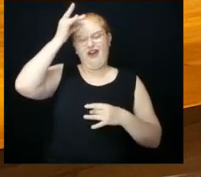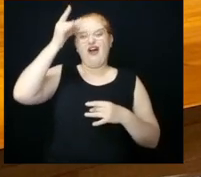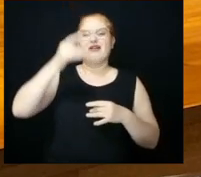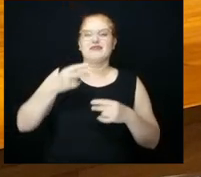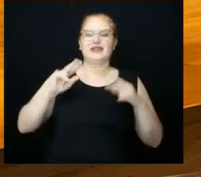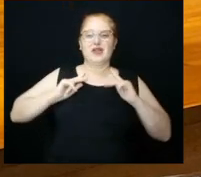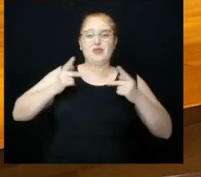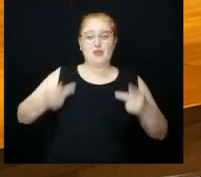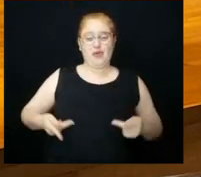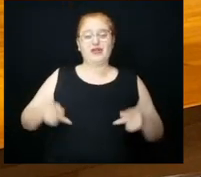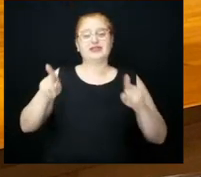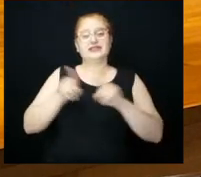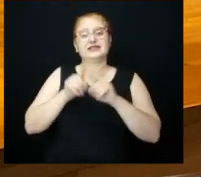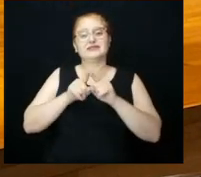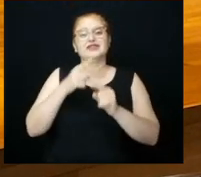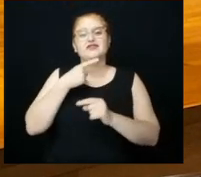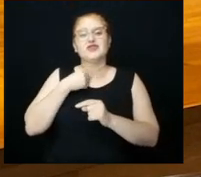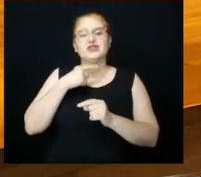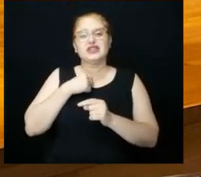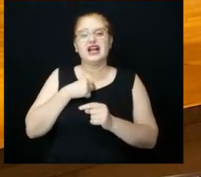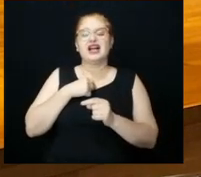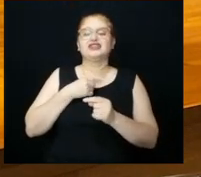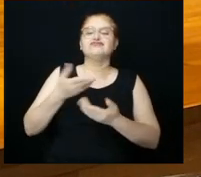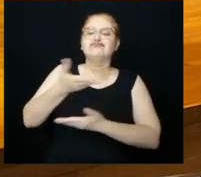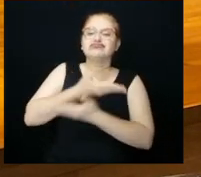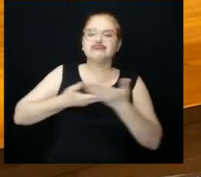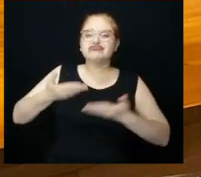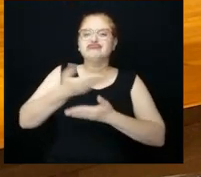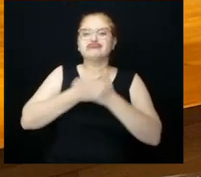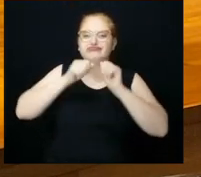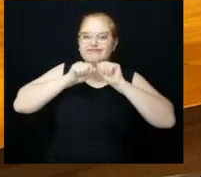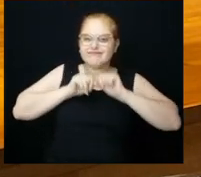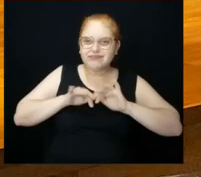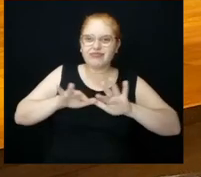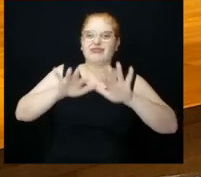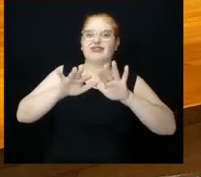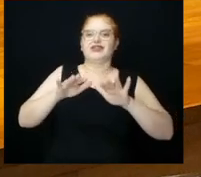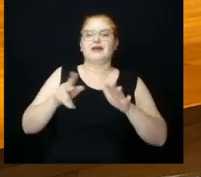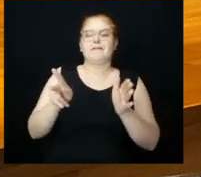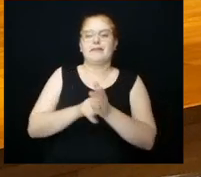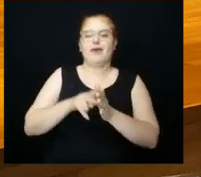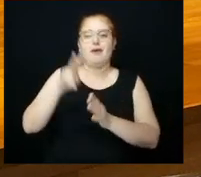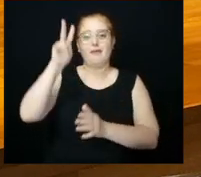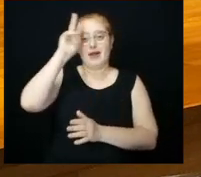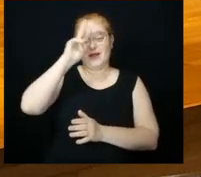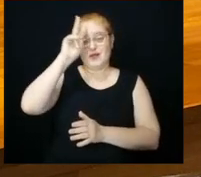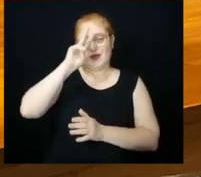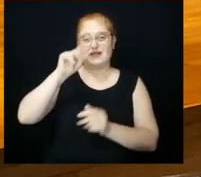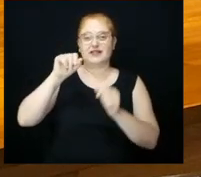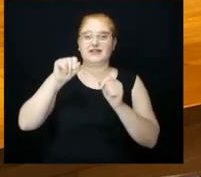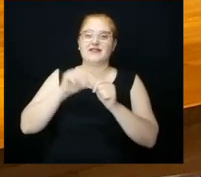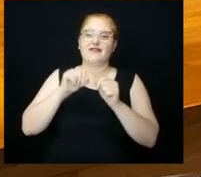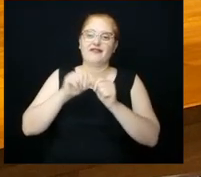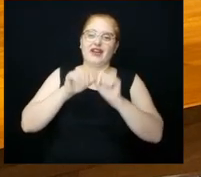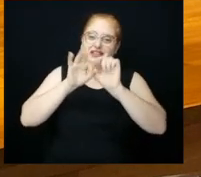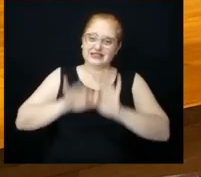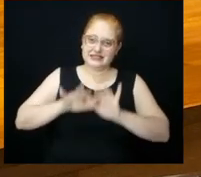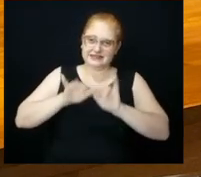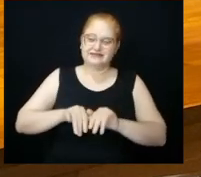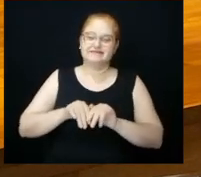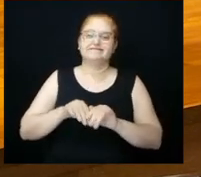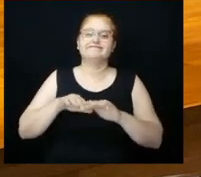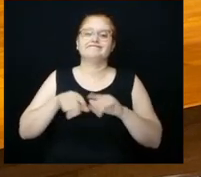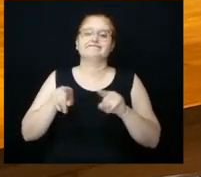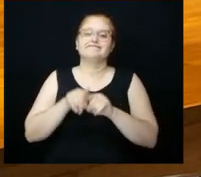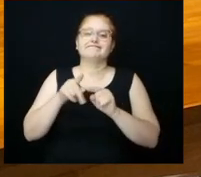ser humano, né? E também essa vontade de partilhar, de espalhar as suas histórias. Isso faz com que ele escreva. Ele